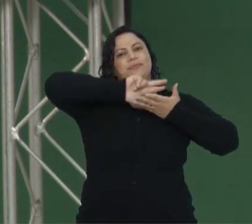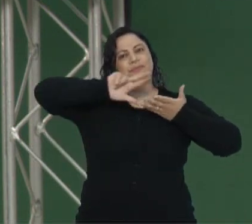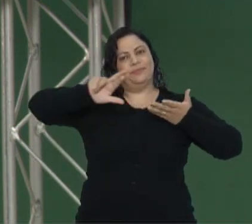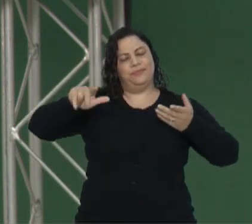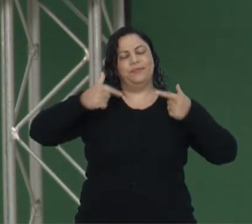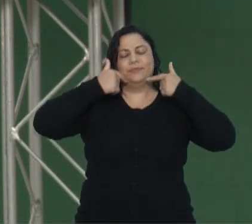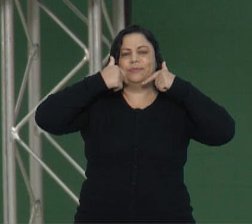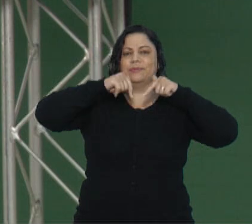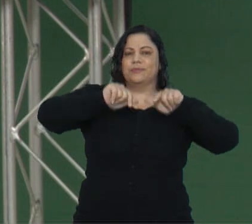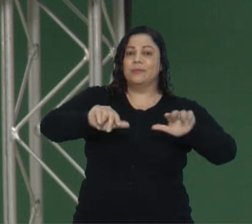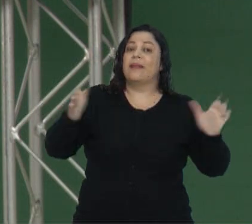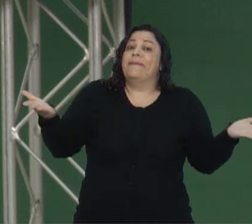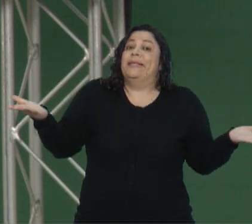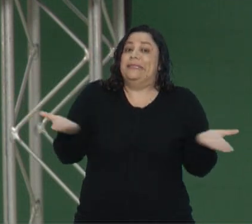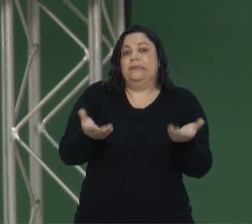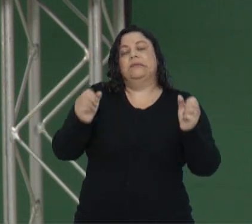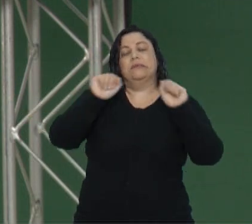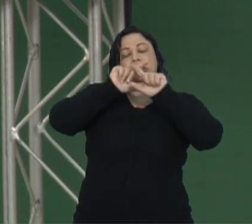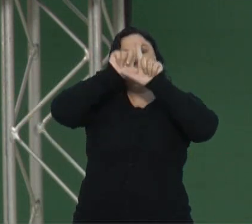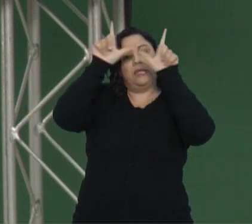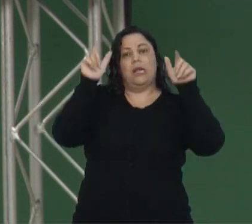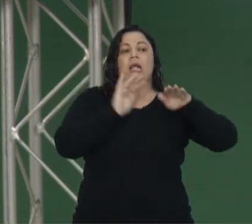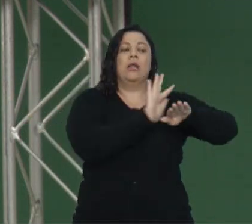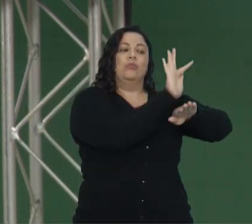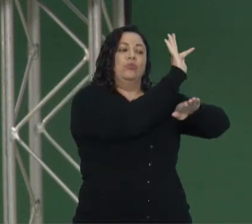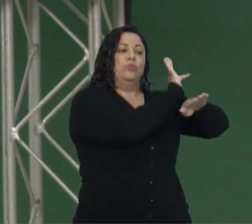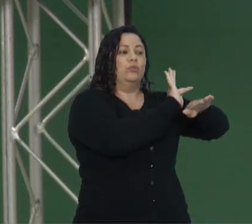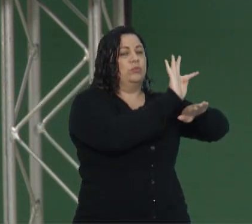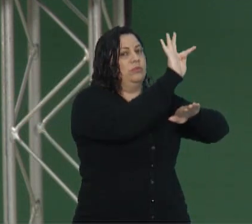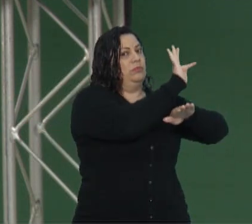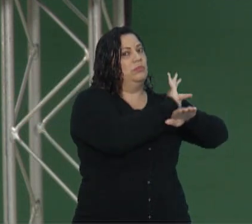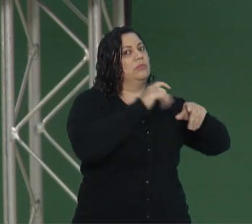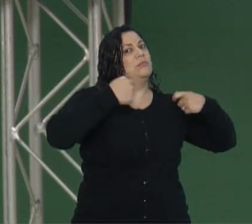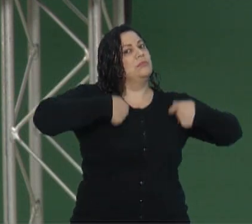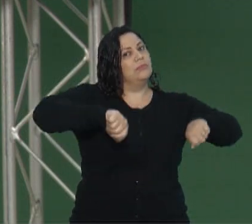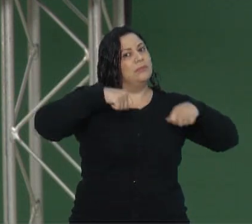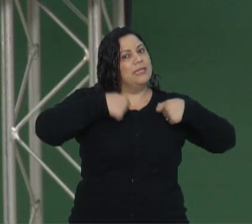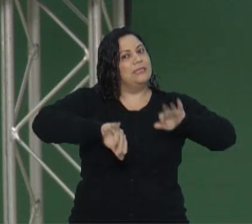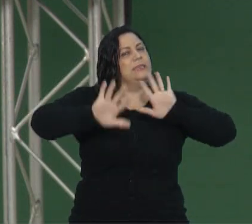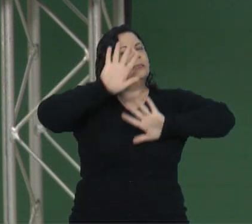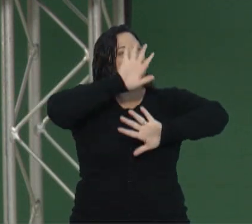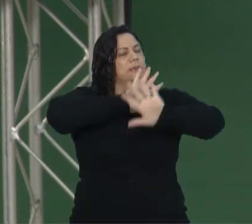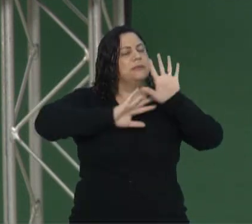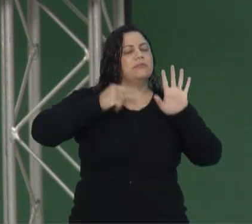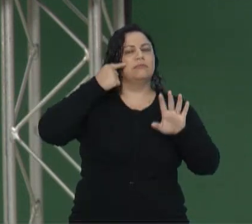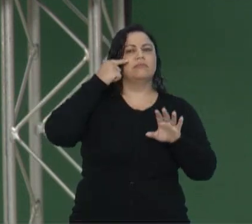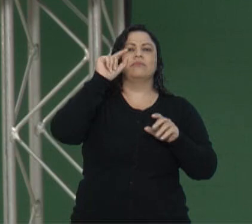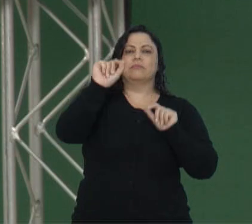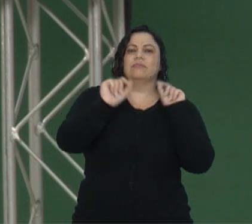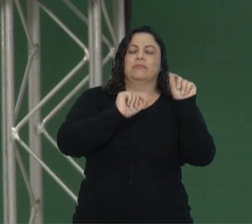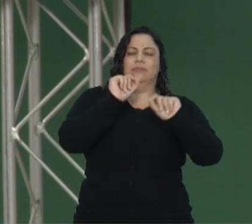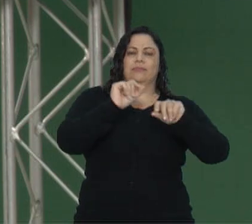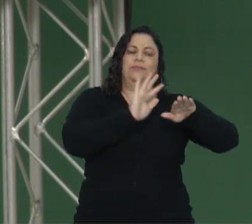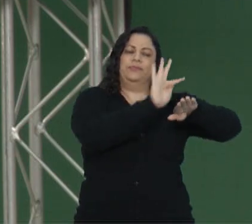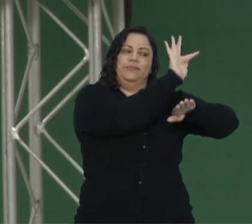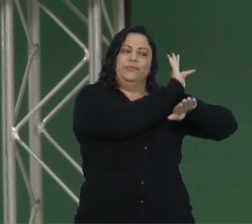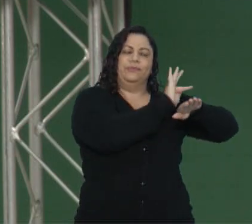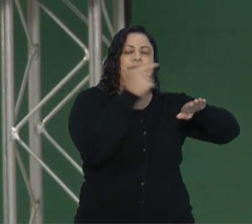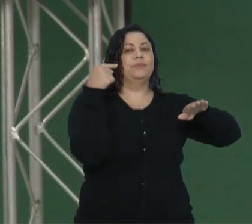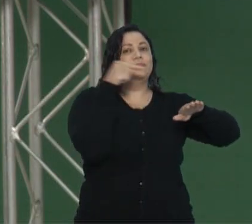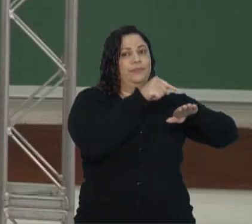linguística. Agora, é óbvio que num contexto formal, eu preciso cuidar com esses detalhes da norma culta, ok?